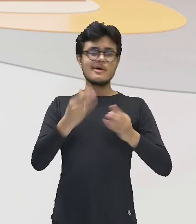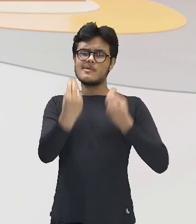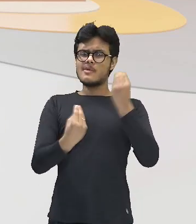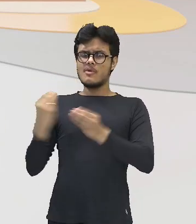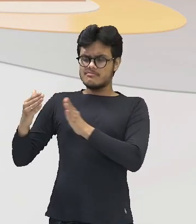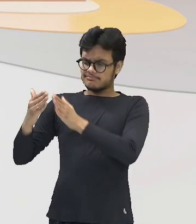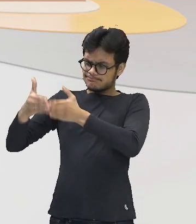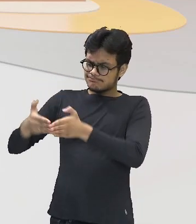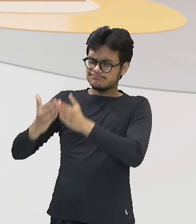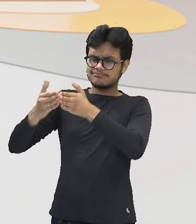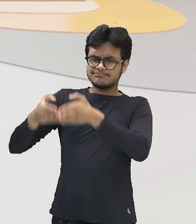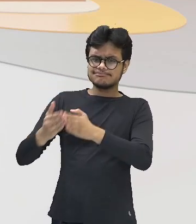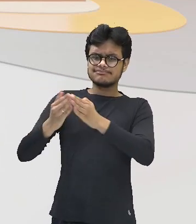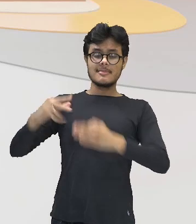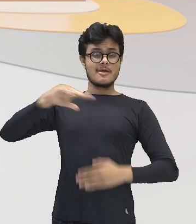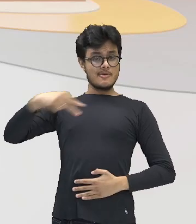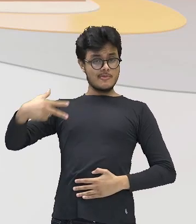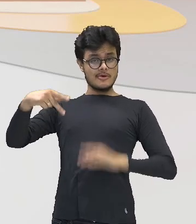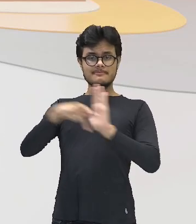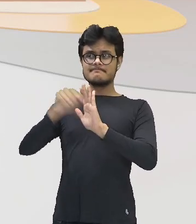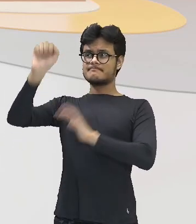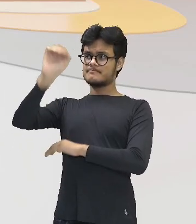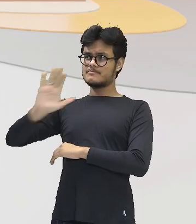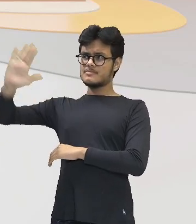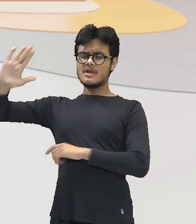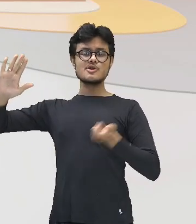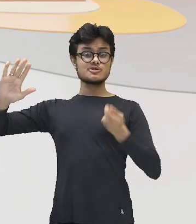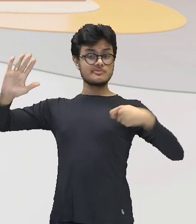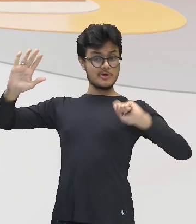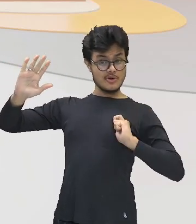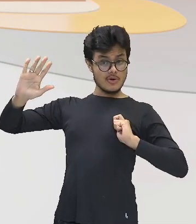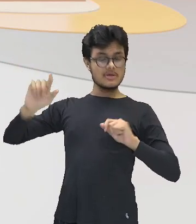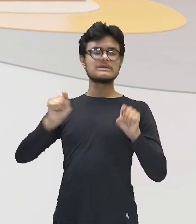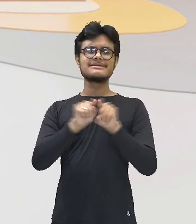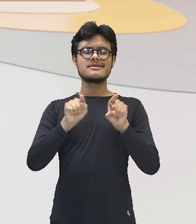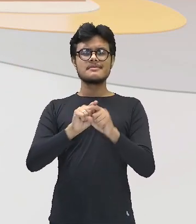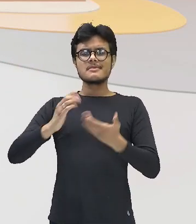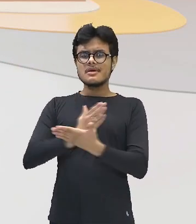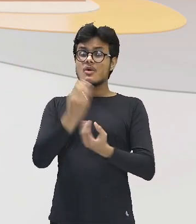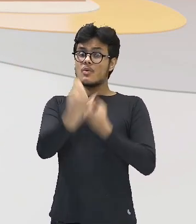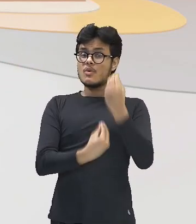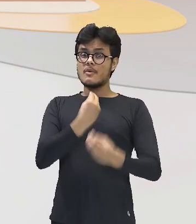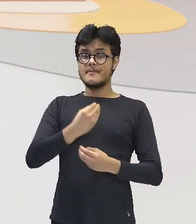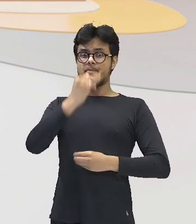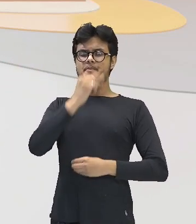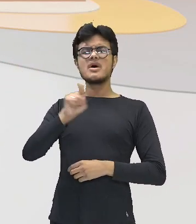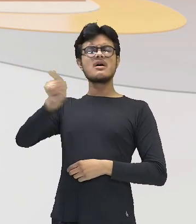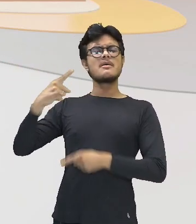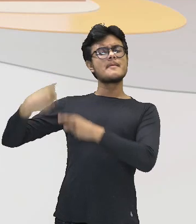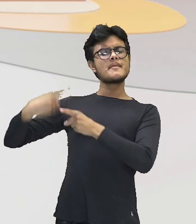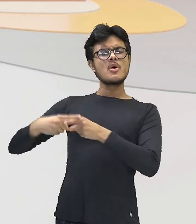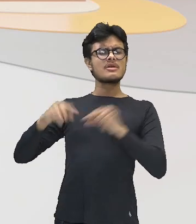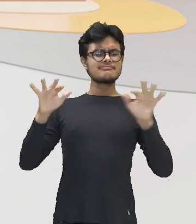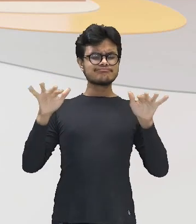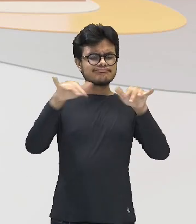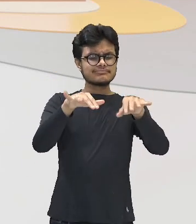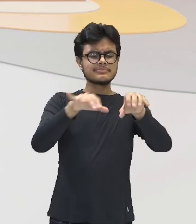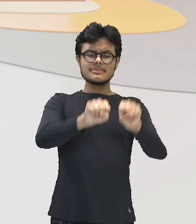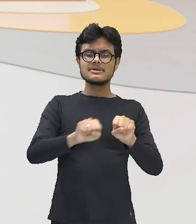chegada dos portugueses, dos espanhóis e também as atividades no qual eles exploraram, né? As